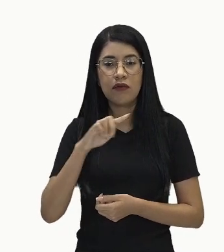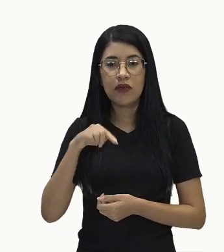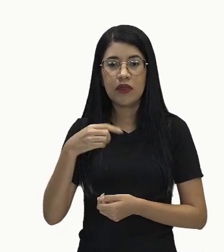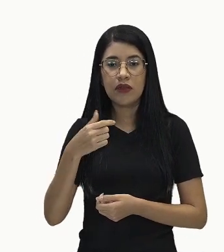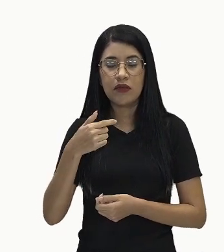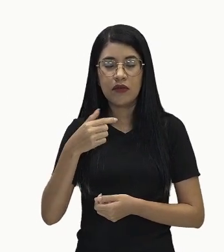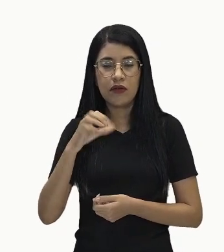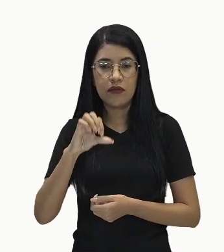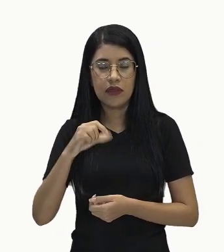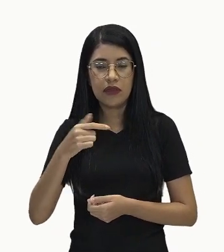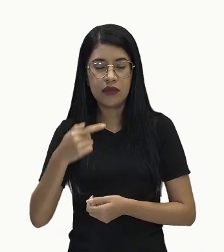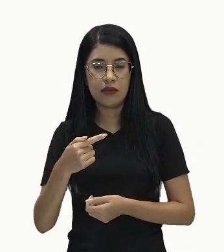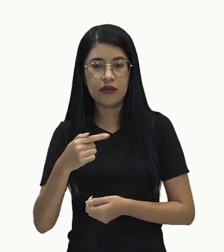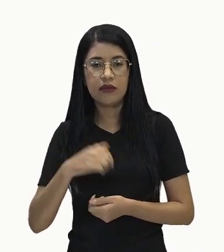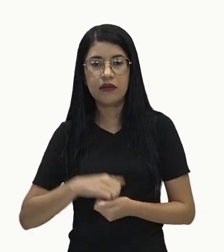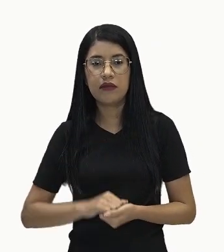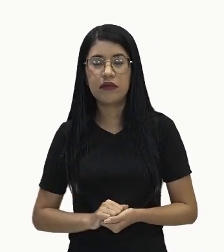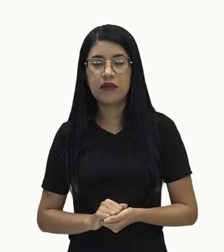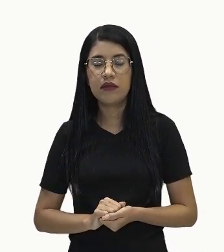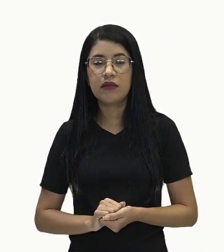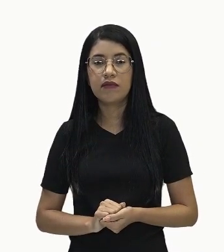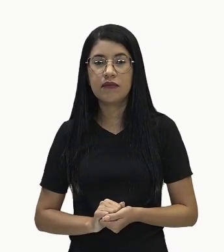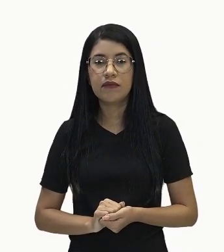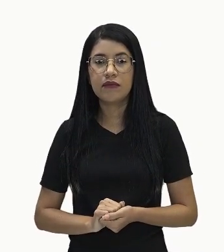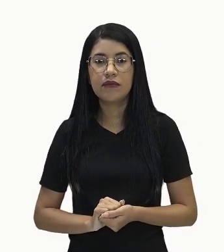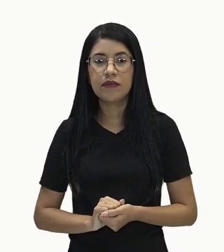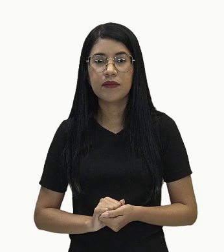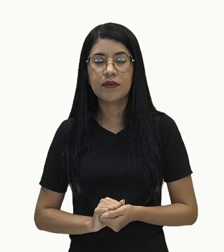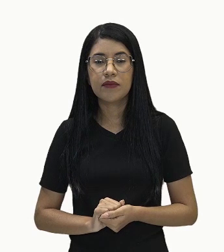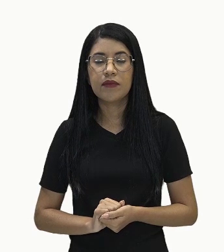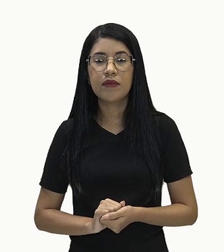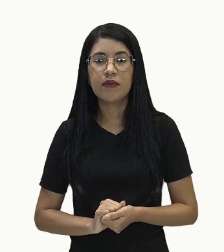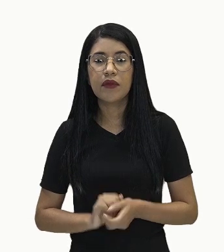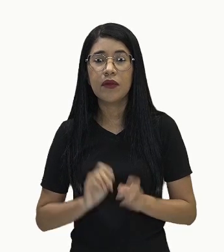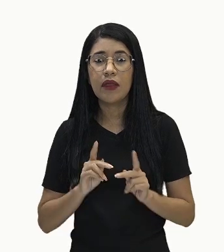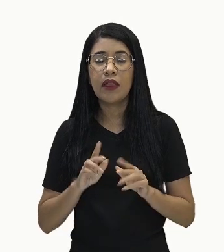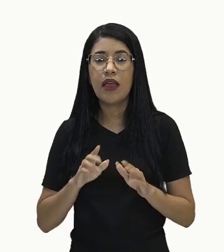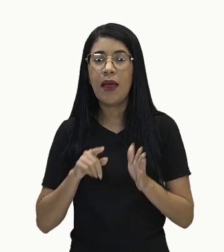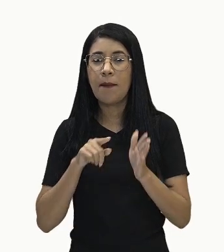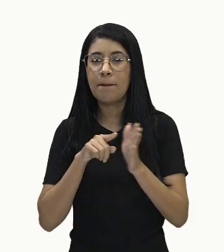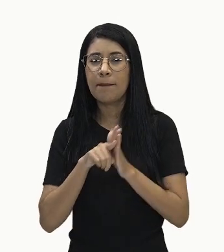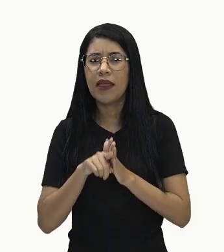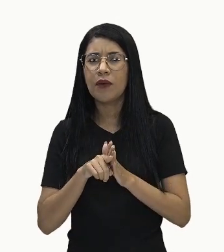padrão. Desvio padrão de Marco 0,32 e o de Paulo 4,97.